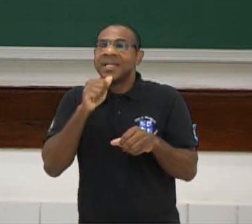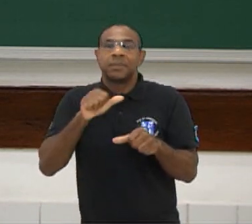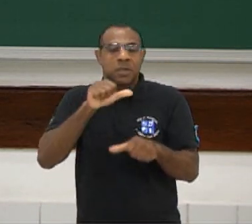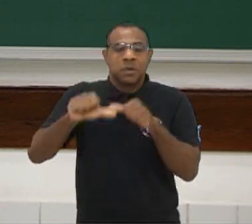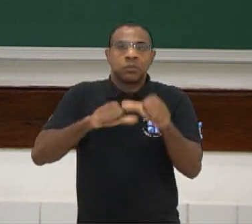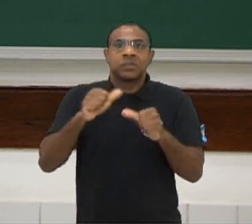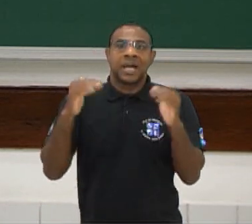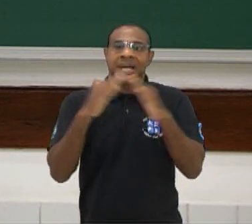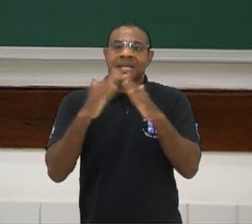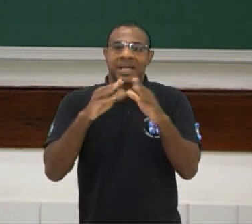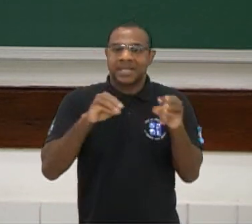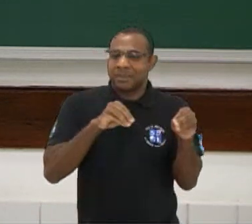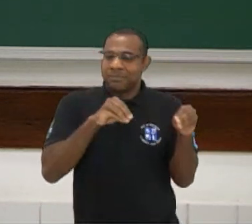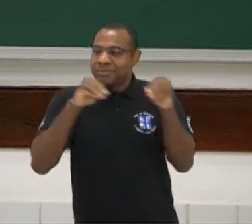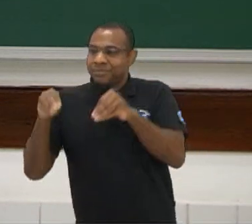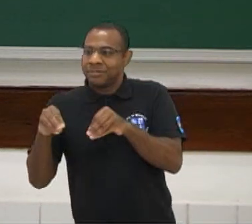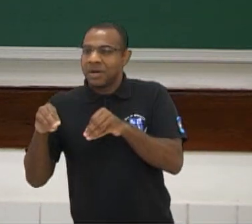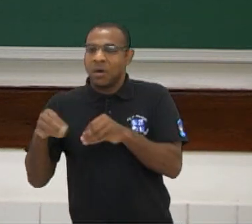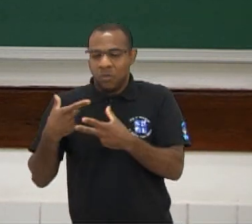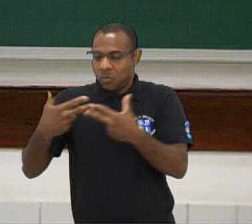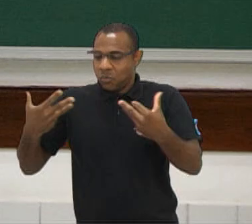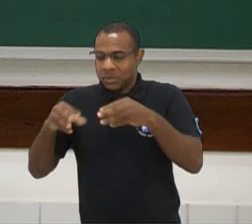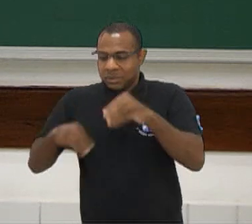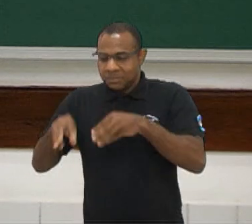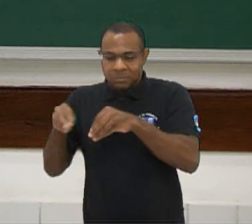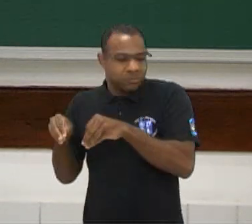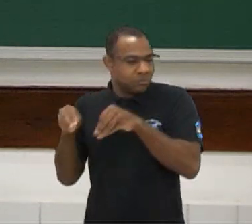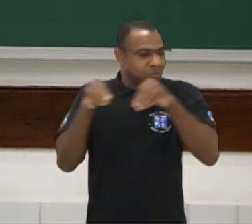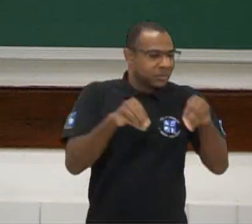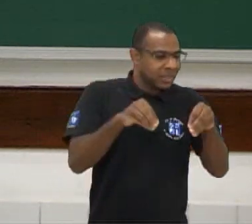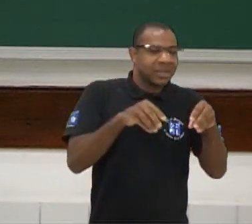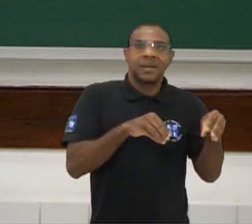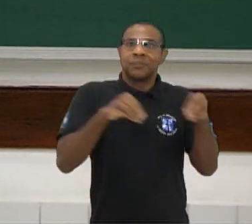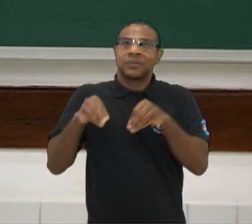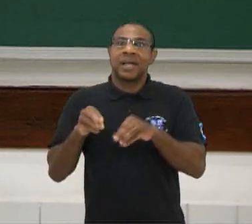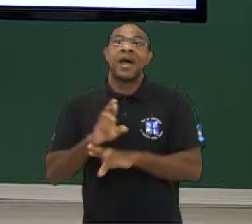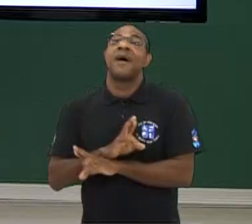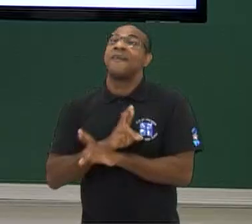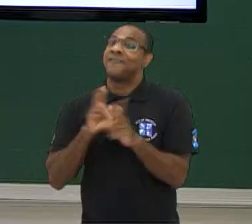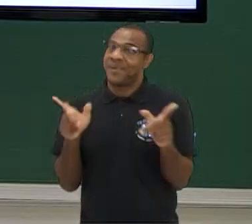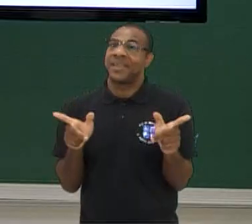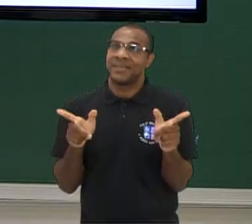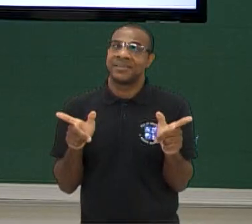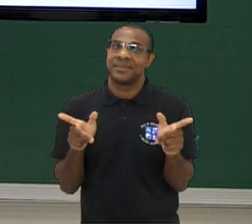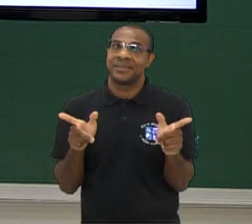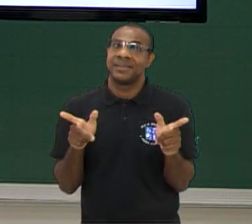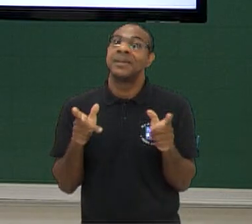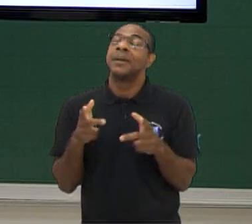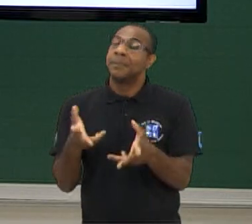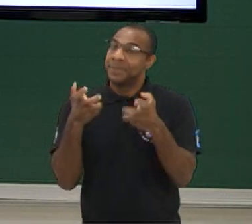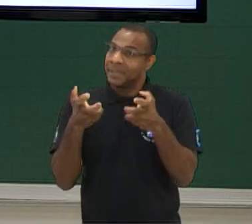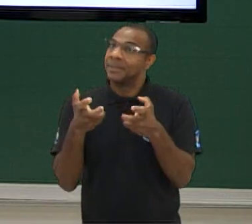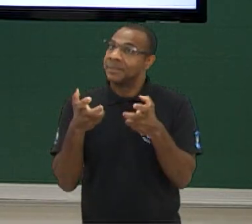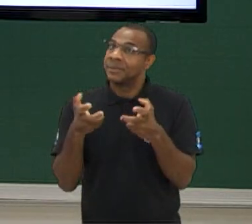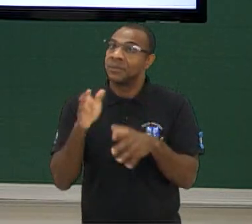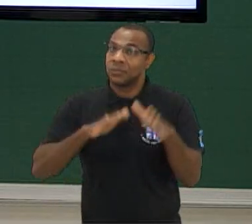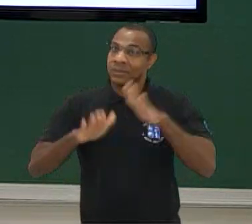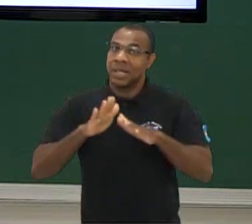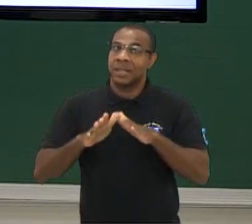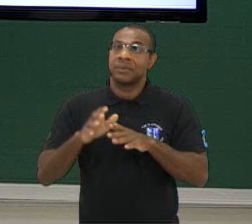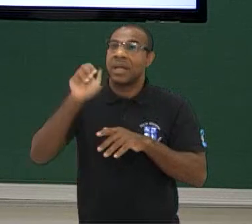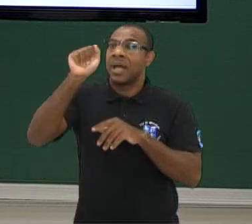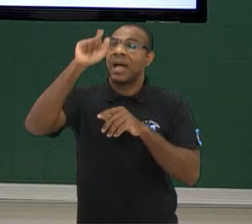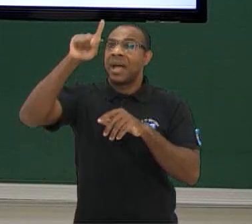algum lugar. Então, somente aquele sinalzinho ali de crase, que às vezes a gente não presta atenção quando nós estamos escrevendo,